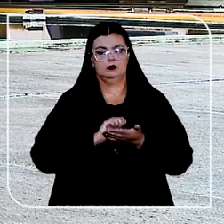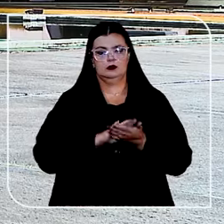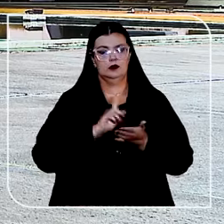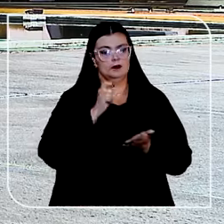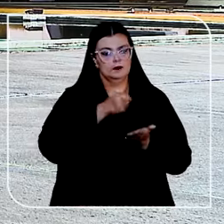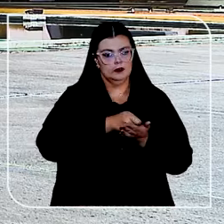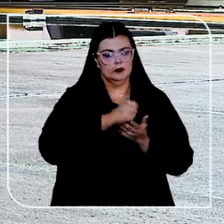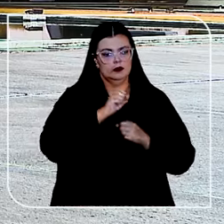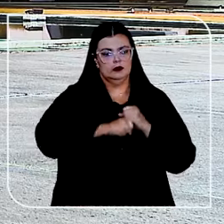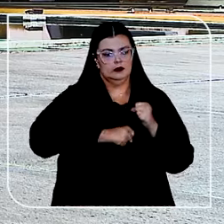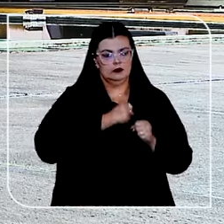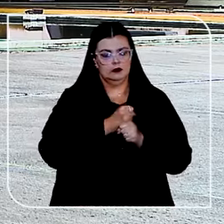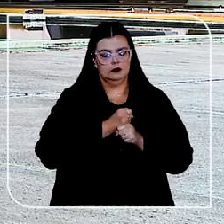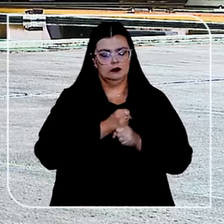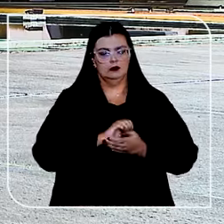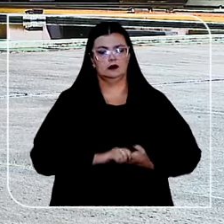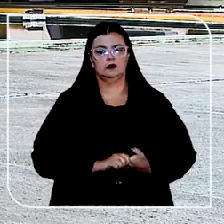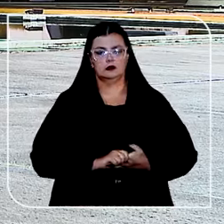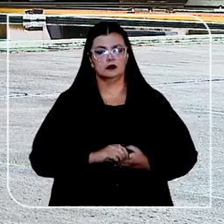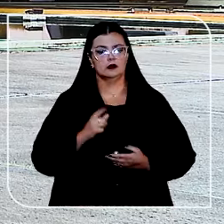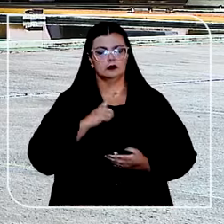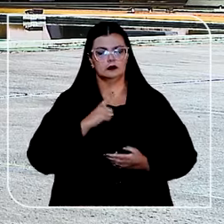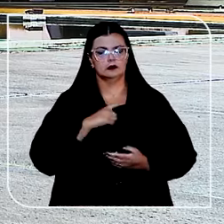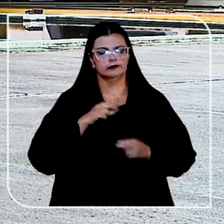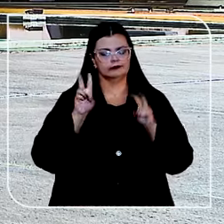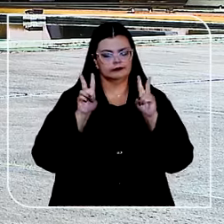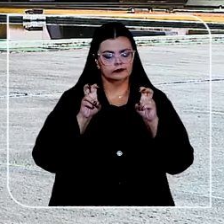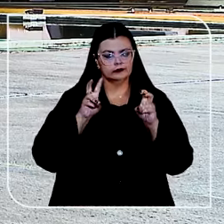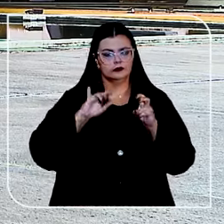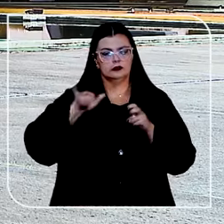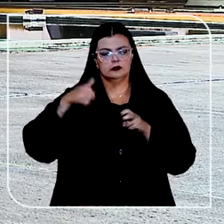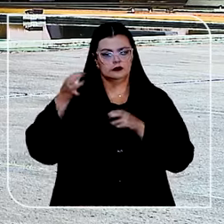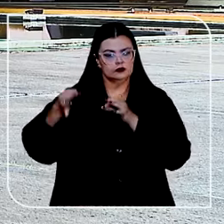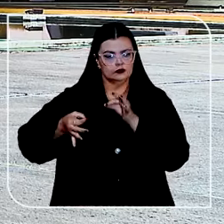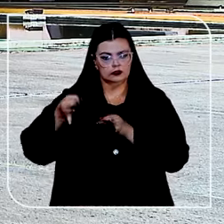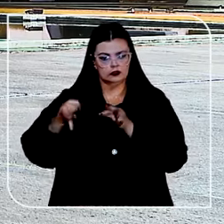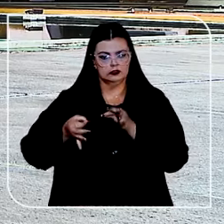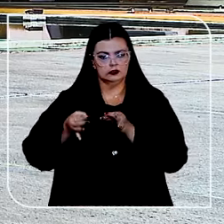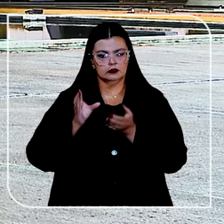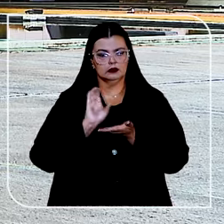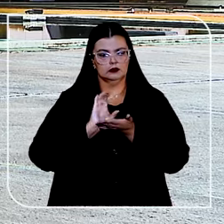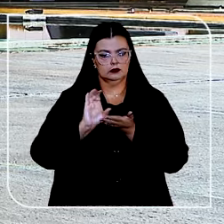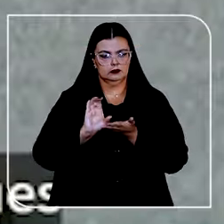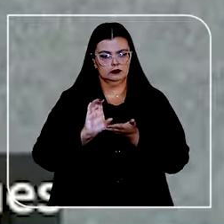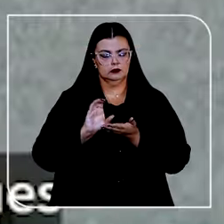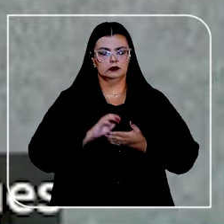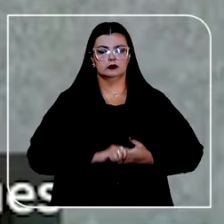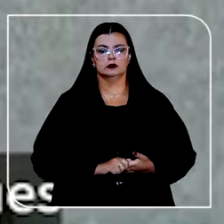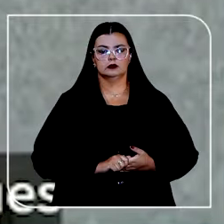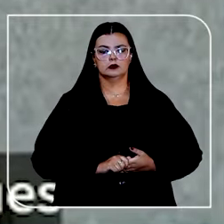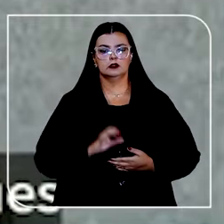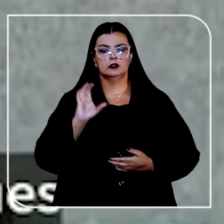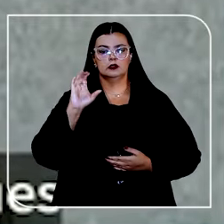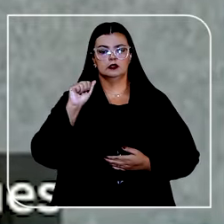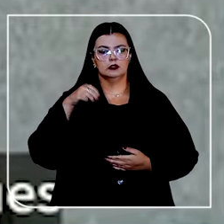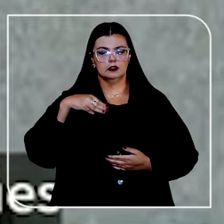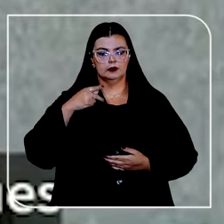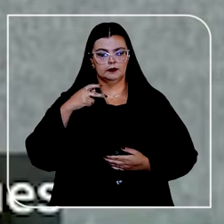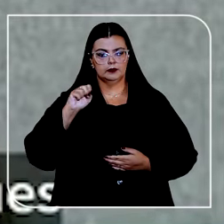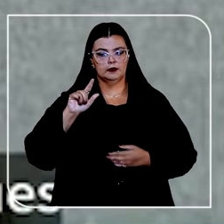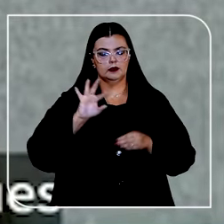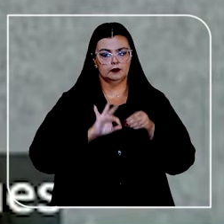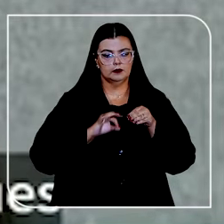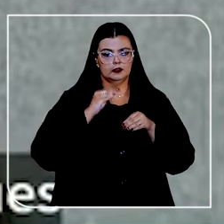pagassem as anuidades acabou tocando no tema da natureza jurídica dessas contribuições o ministro Mauro campel